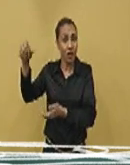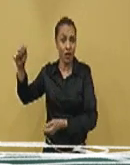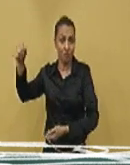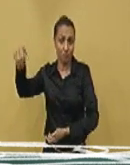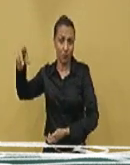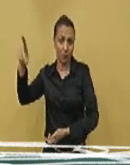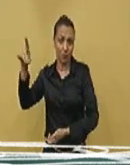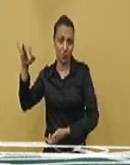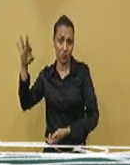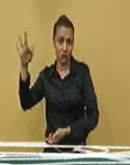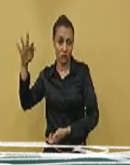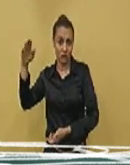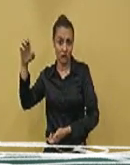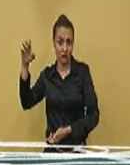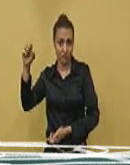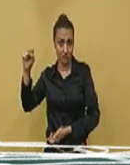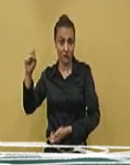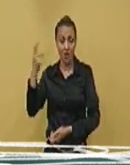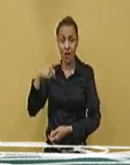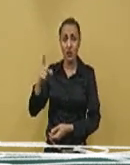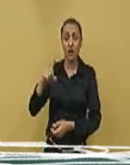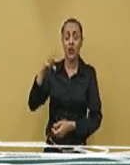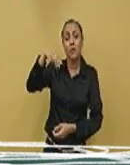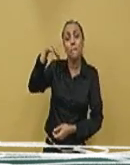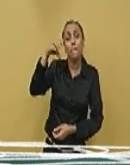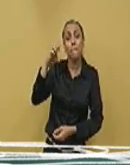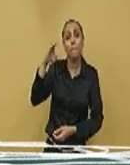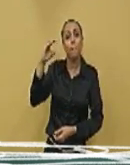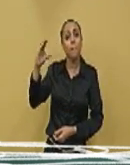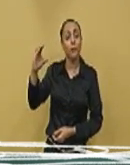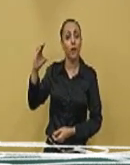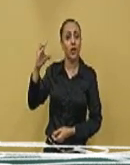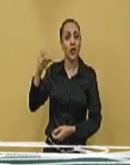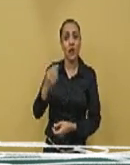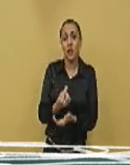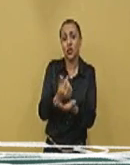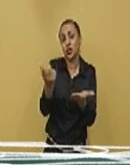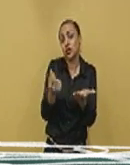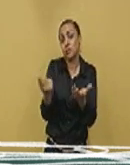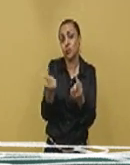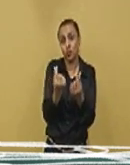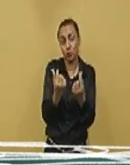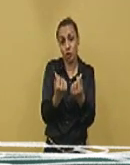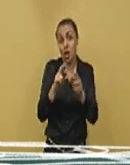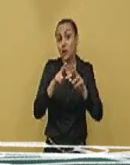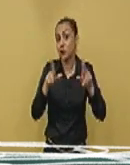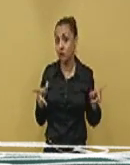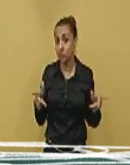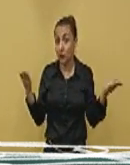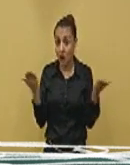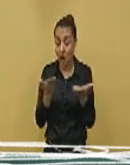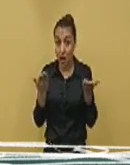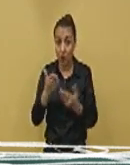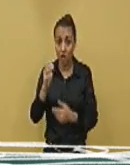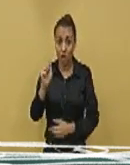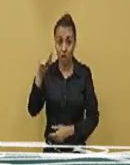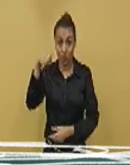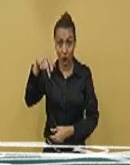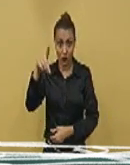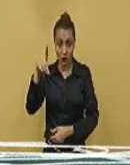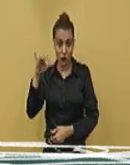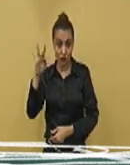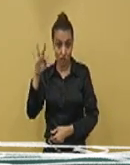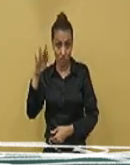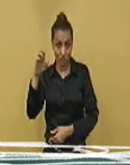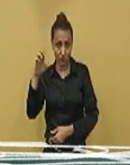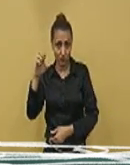matriz OCC para o MEC distribuir dinheiro. É diferente. Agora, o Andifes está estudando uma matriz